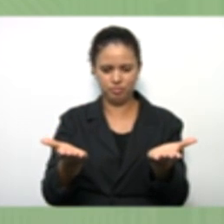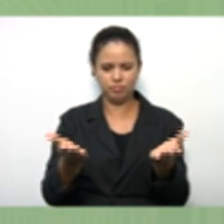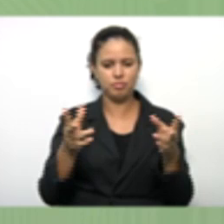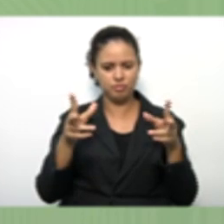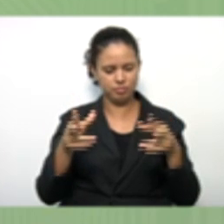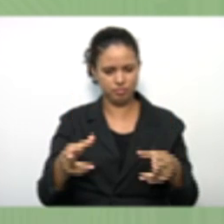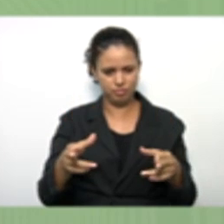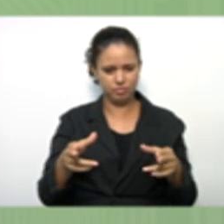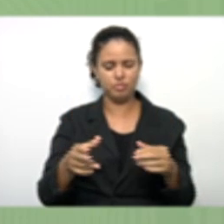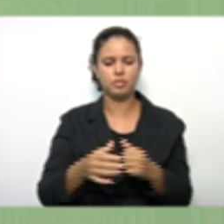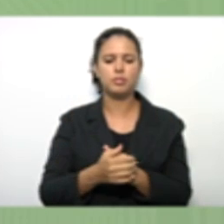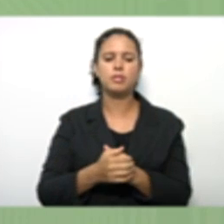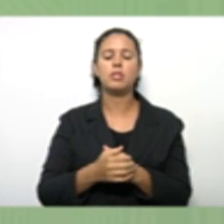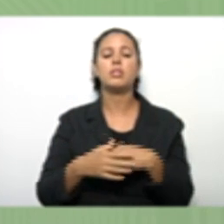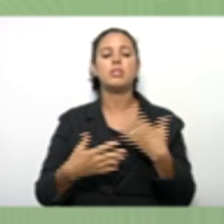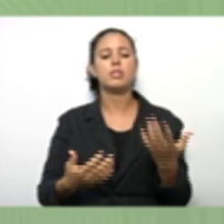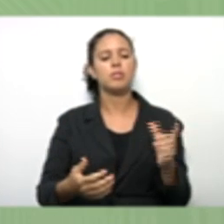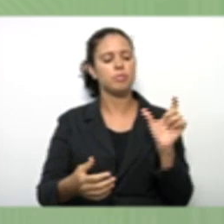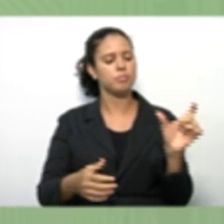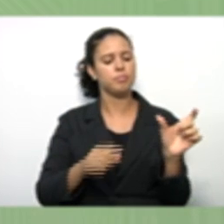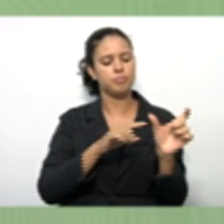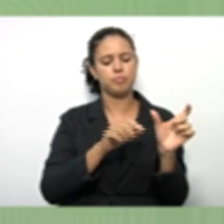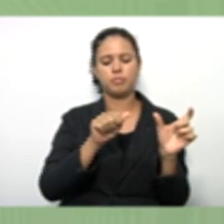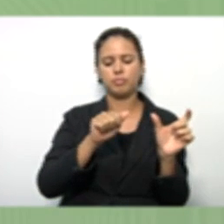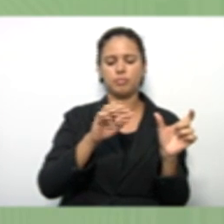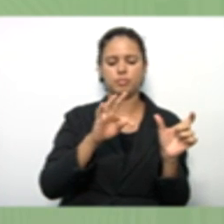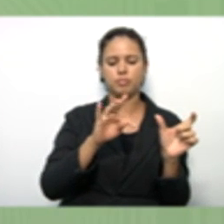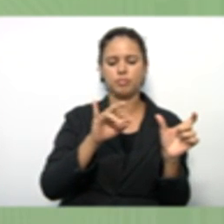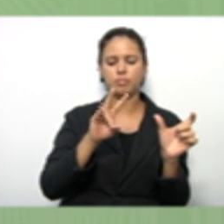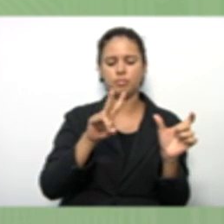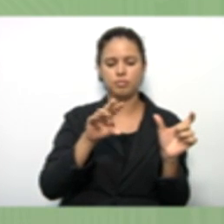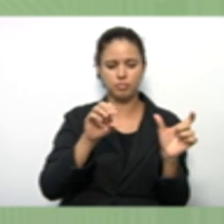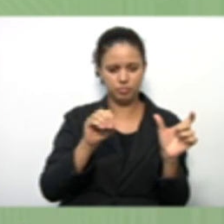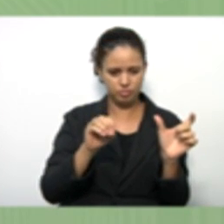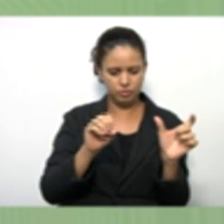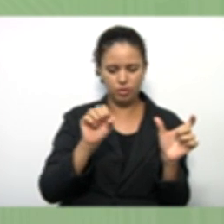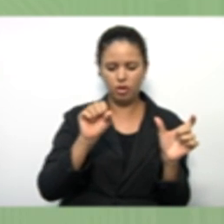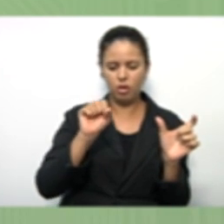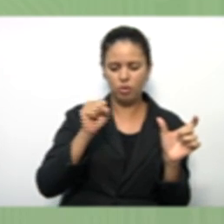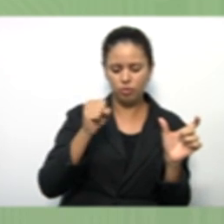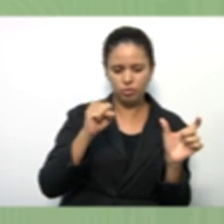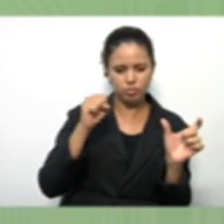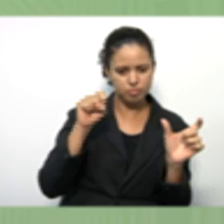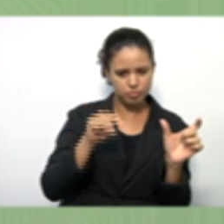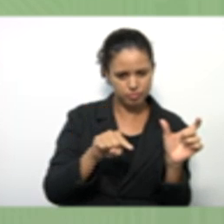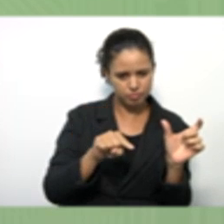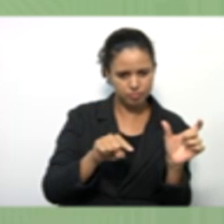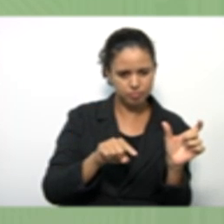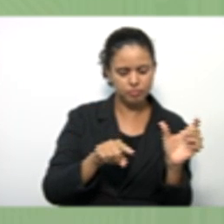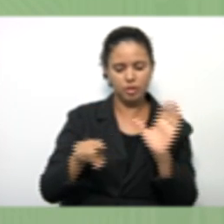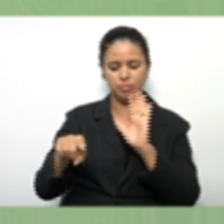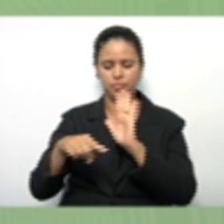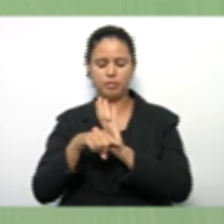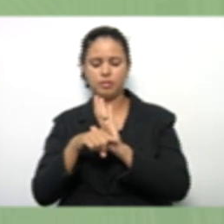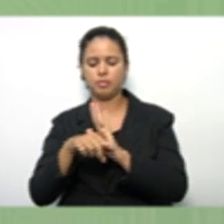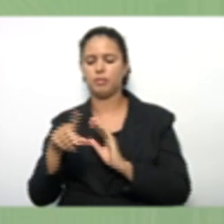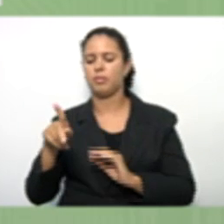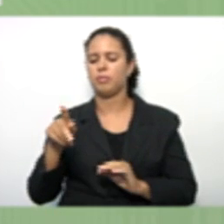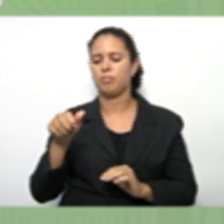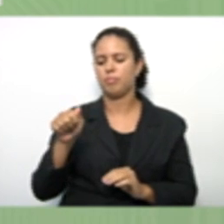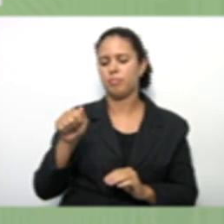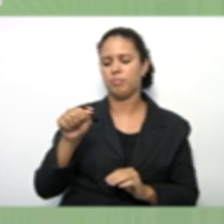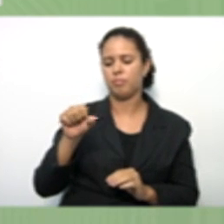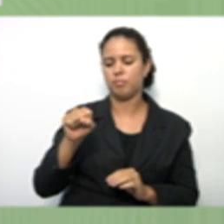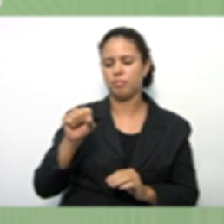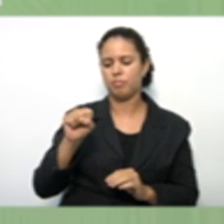temos ativo, quanto é o nosso ativo lá? 8.000. E o nosso passivo? O nosso passivo, vamos